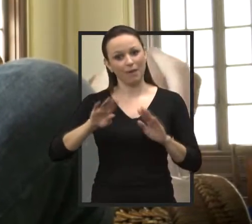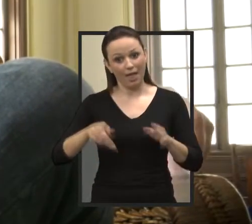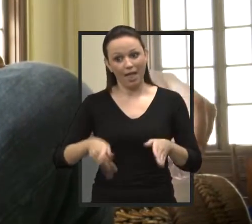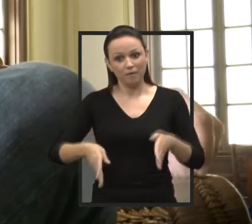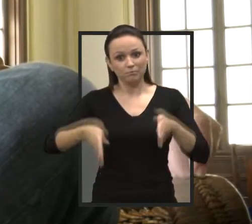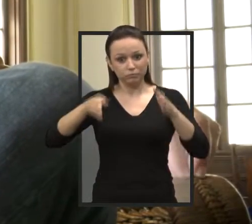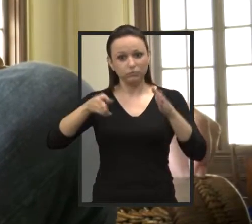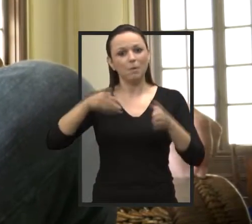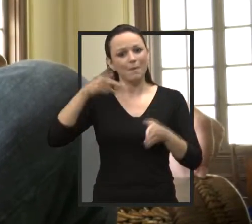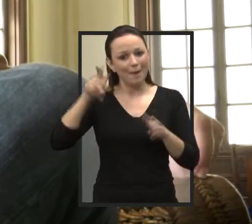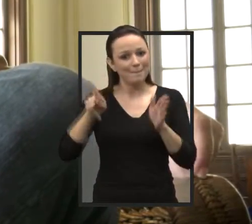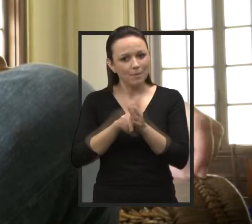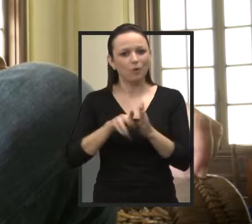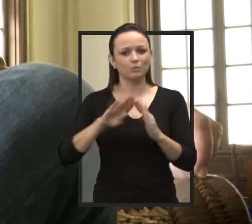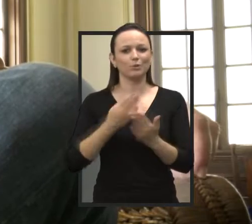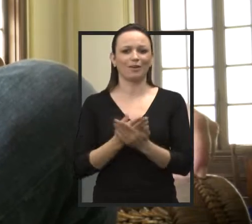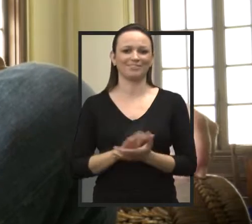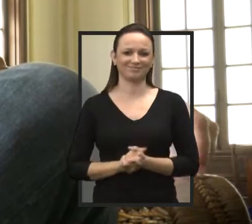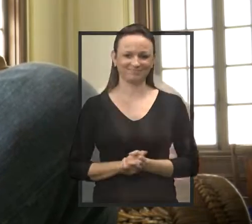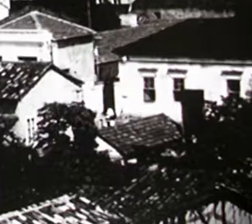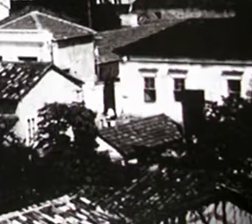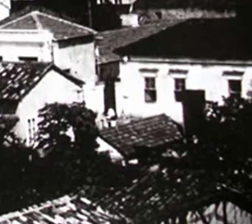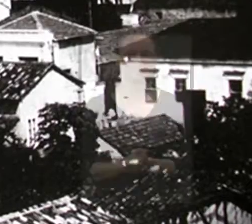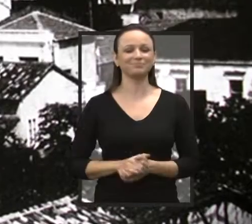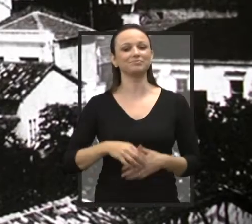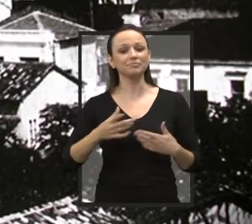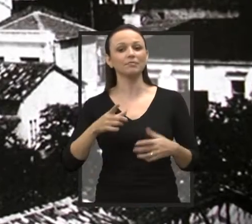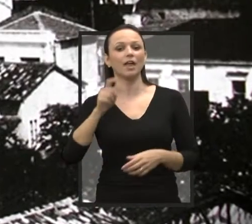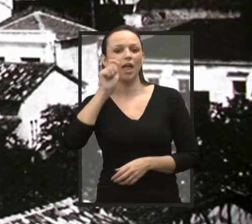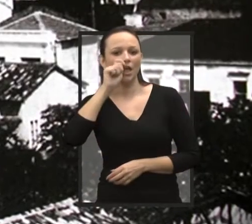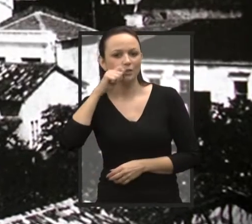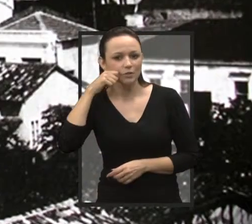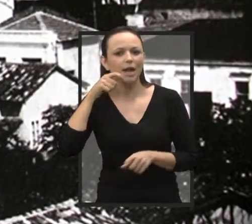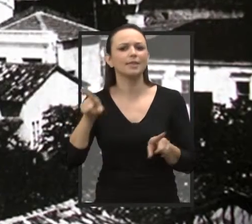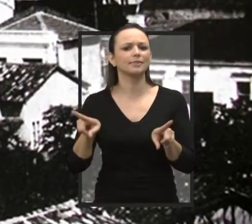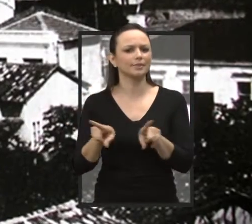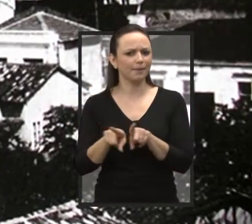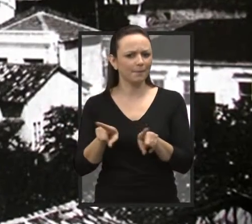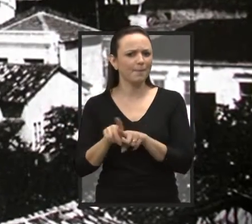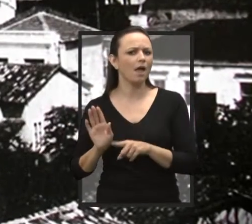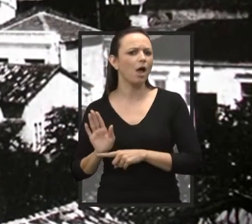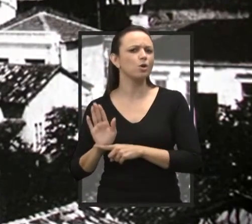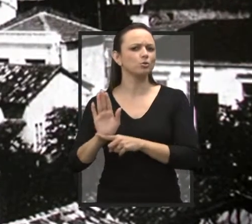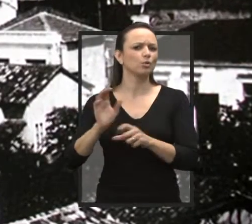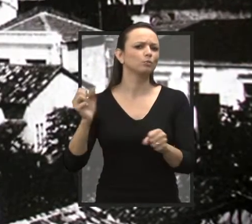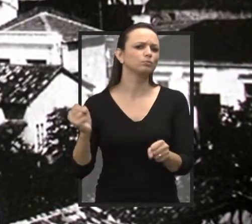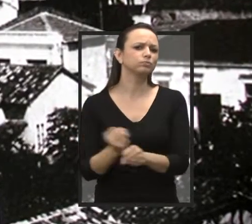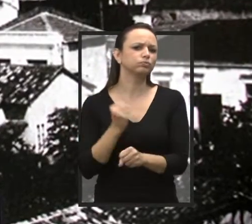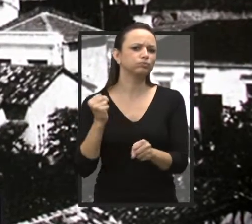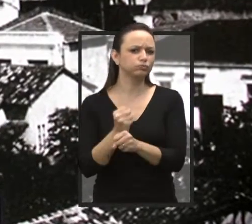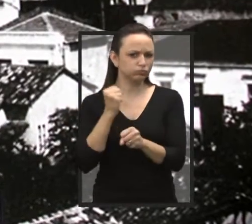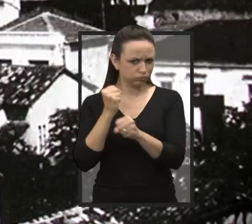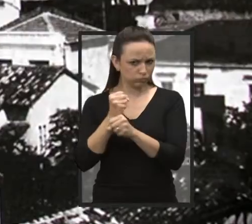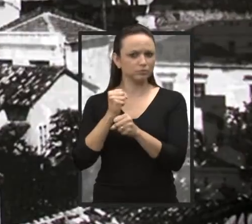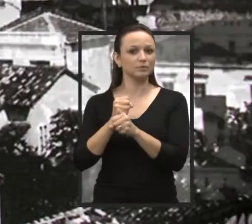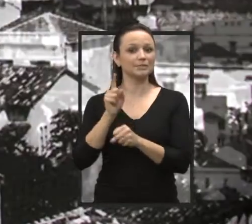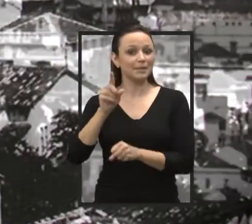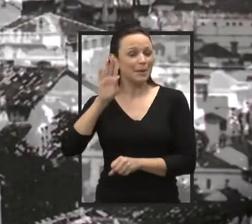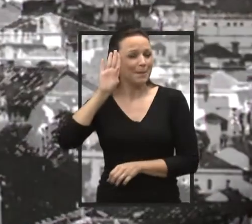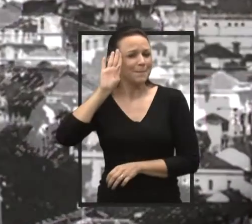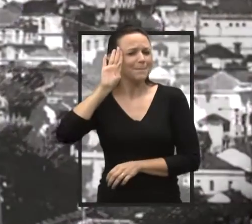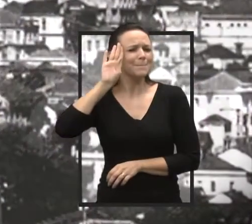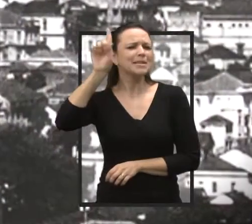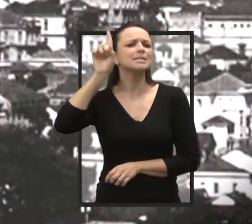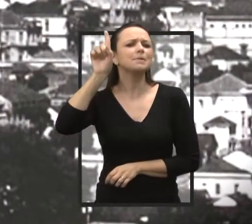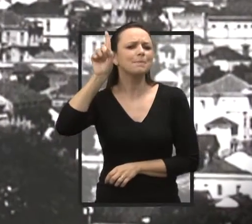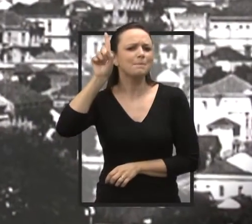caso, ela foi projetada para ser escola, então é um marco. Edgar também contribuiu para a construção deste que seria o principal